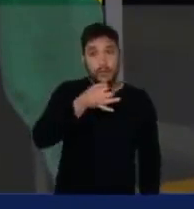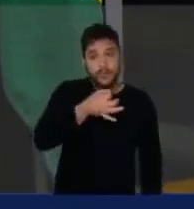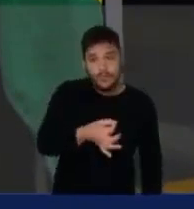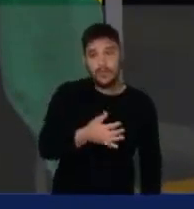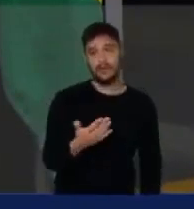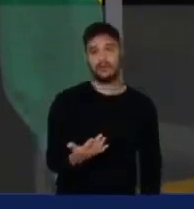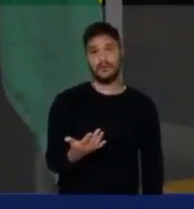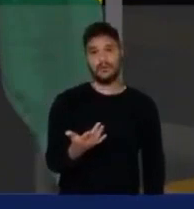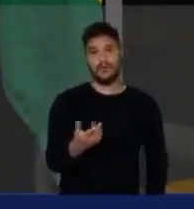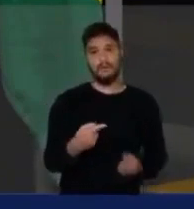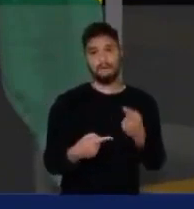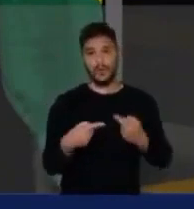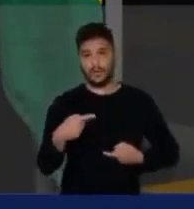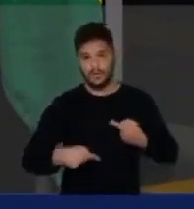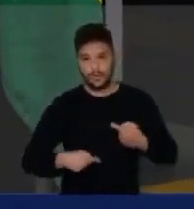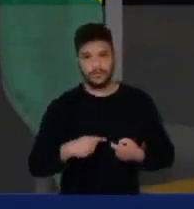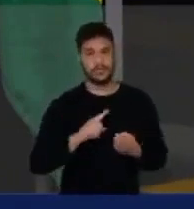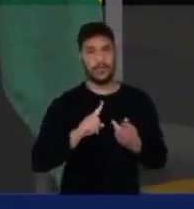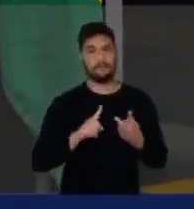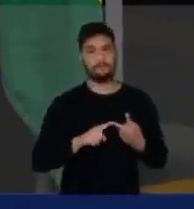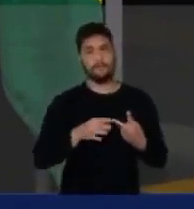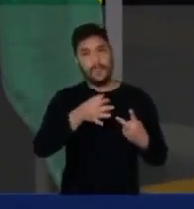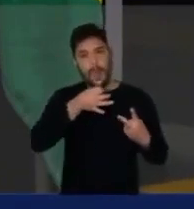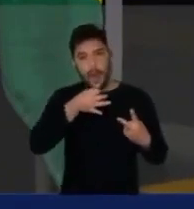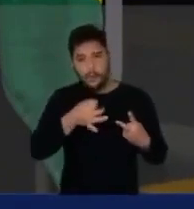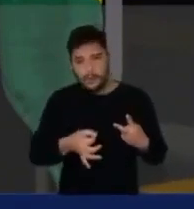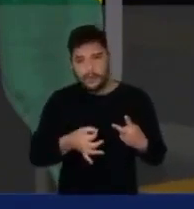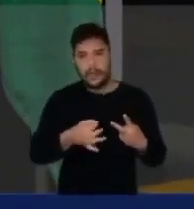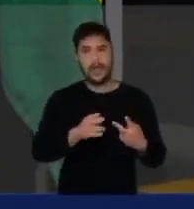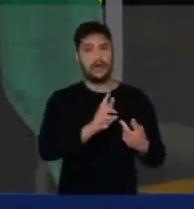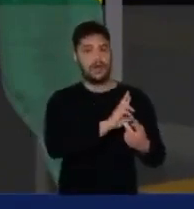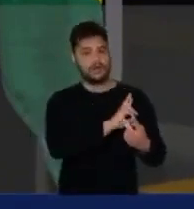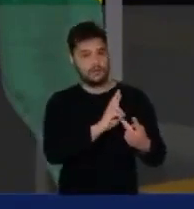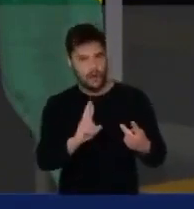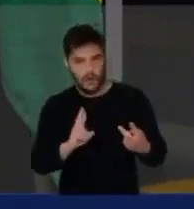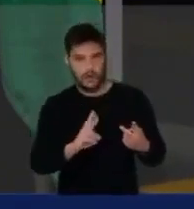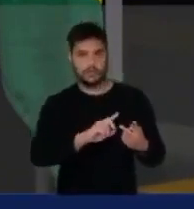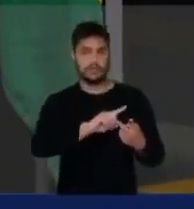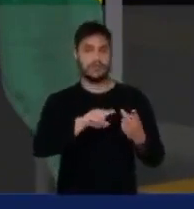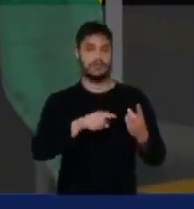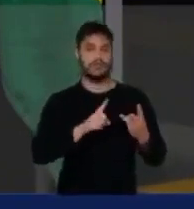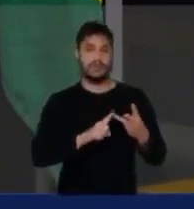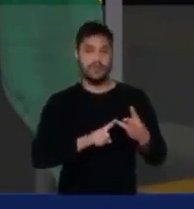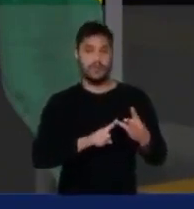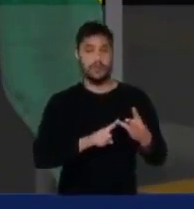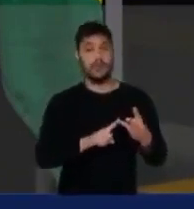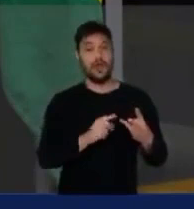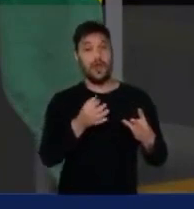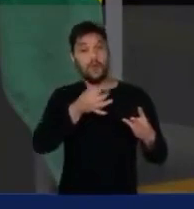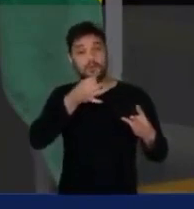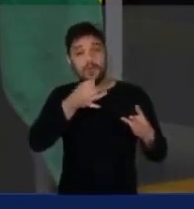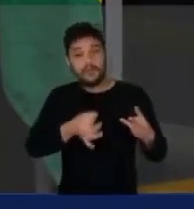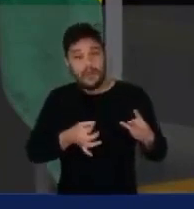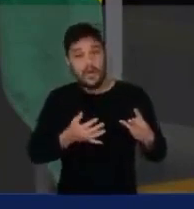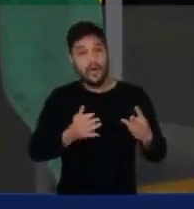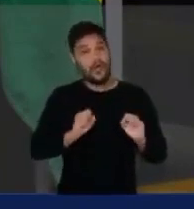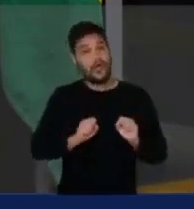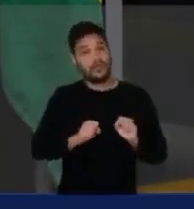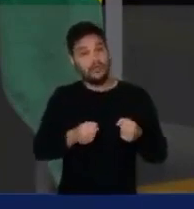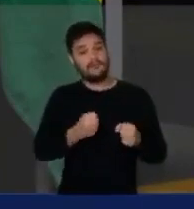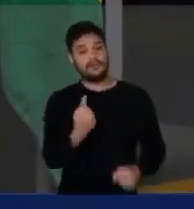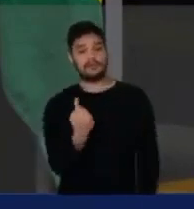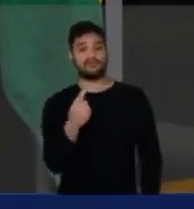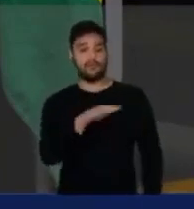por manifestar a sua opinião religiosa, por manifestar a sua opinião em defesa de um setor, como,